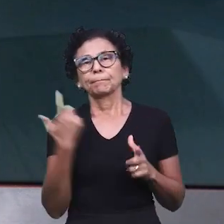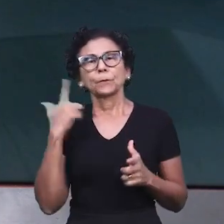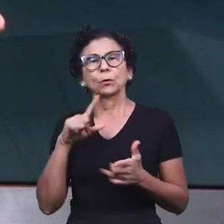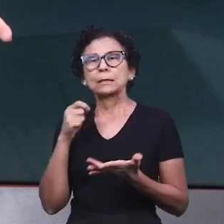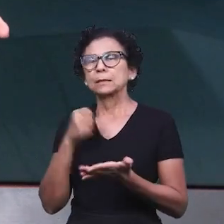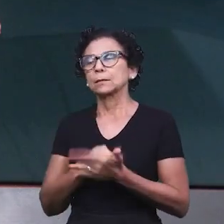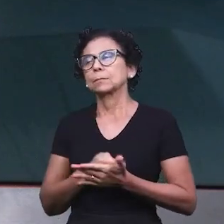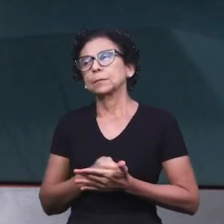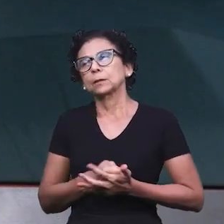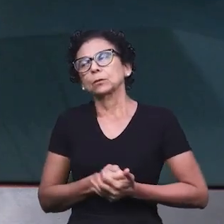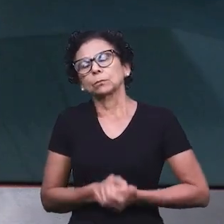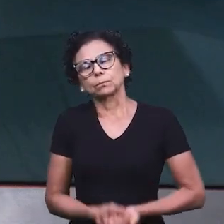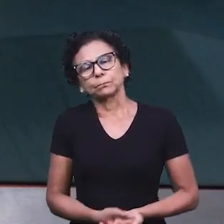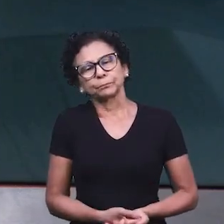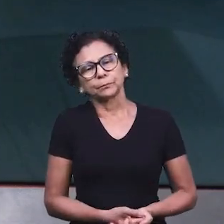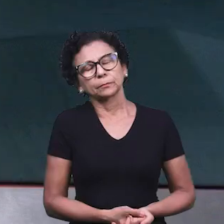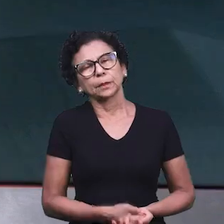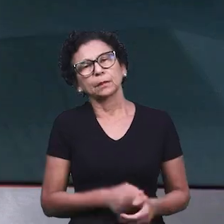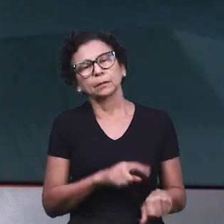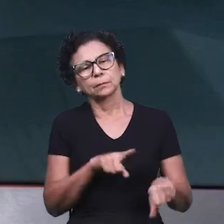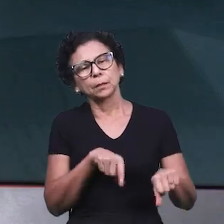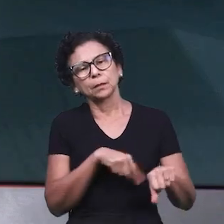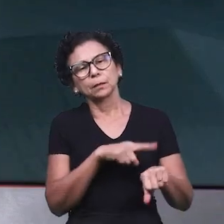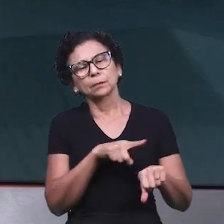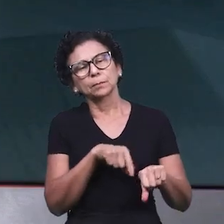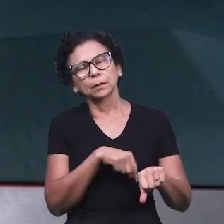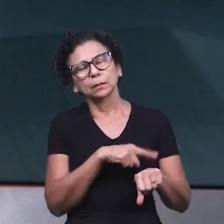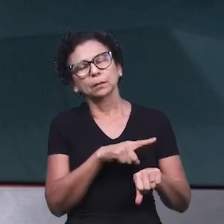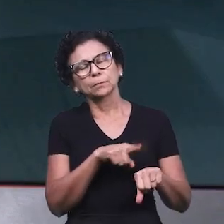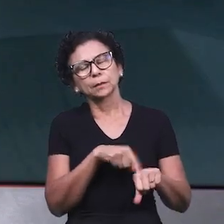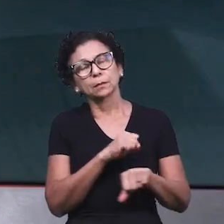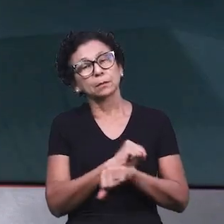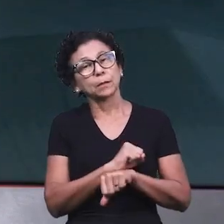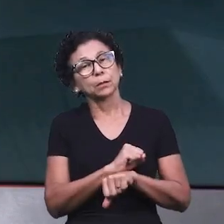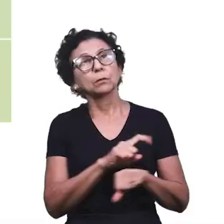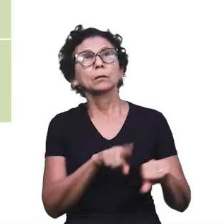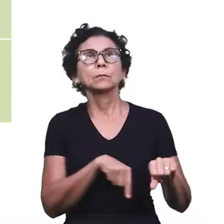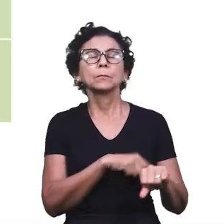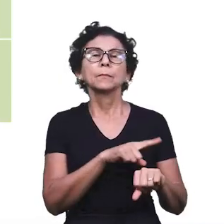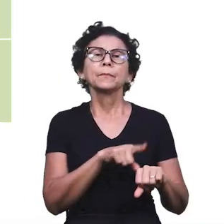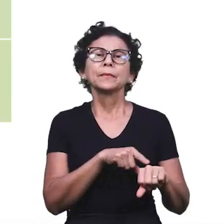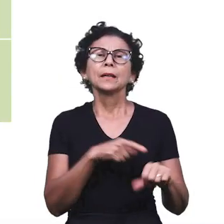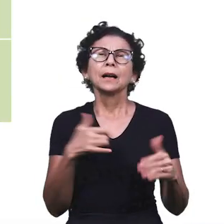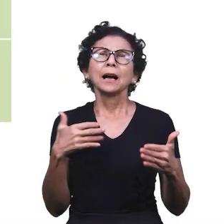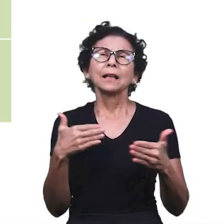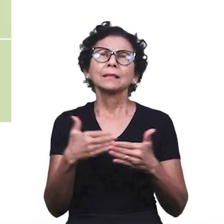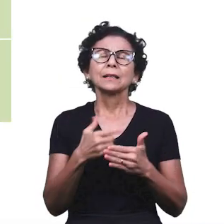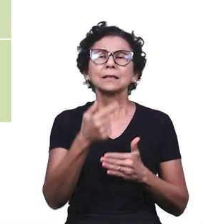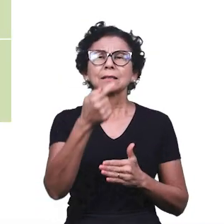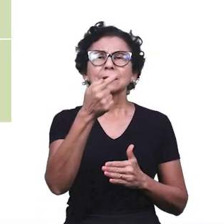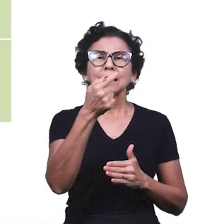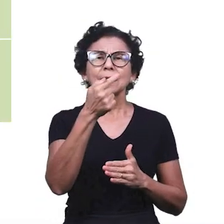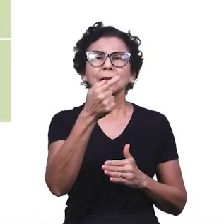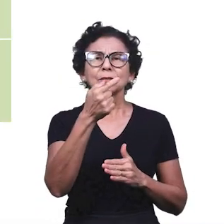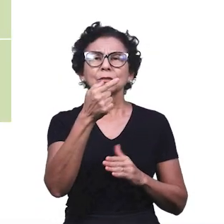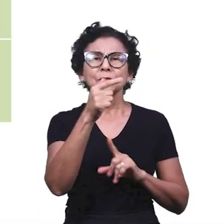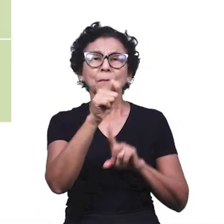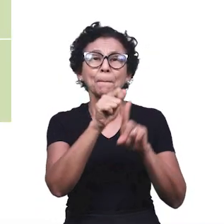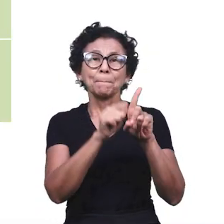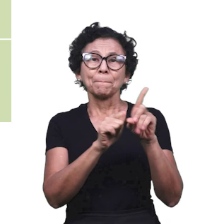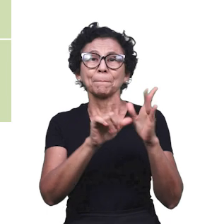eu não consigo pagar. Aguardou e o tempo foi se passando até que chegou a